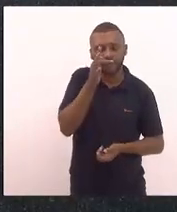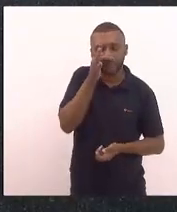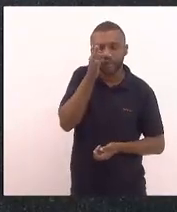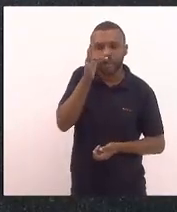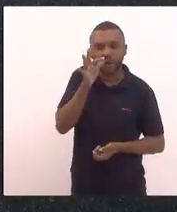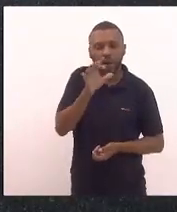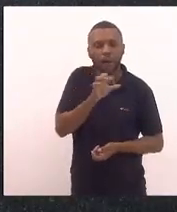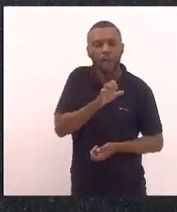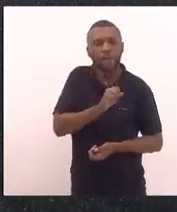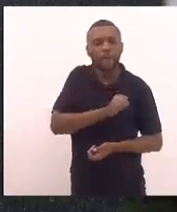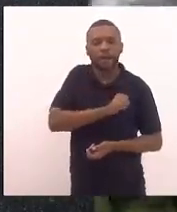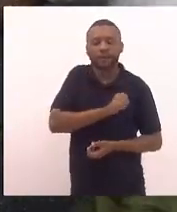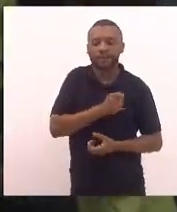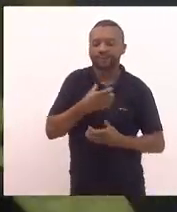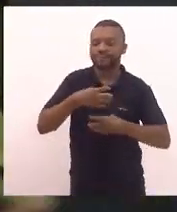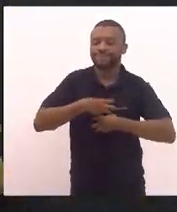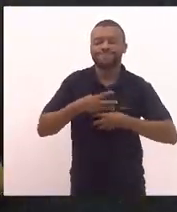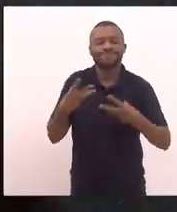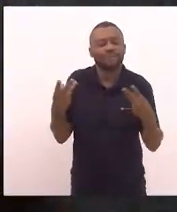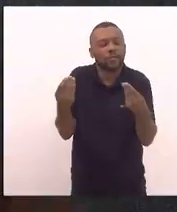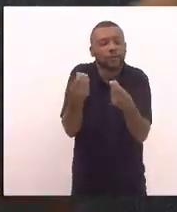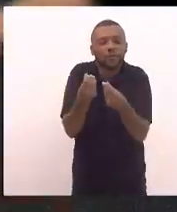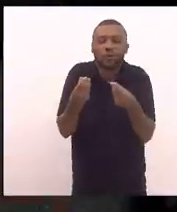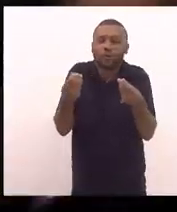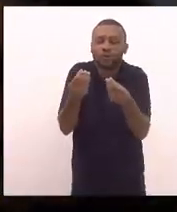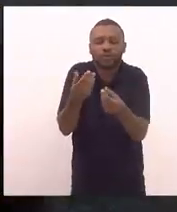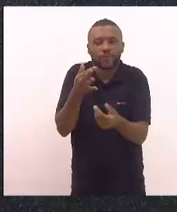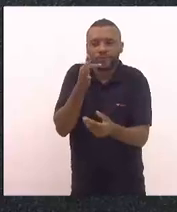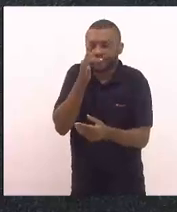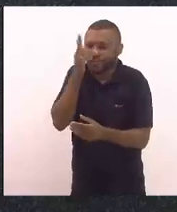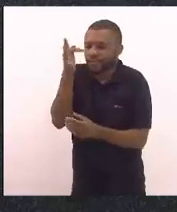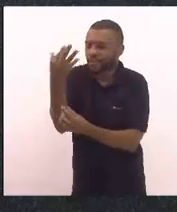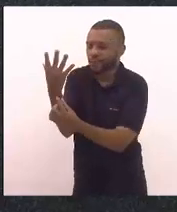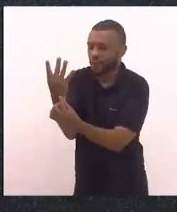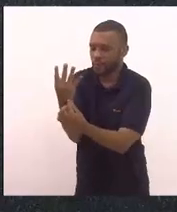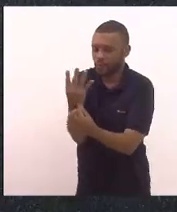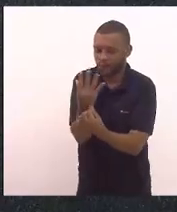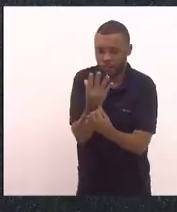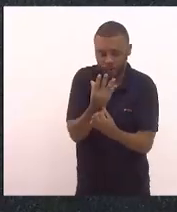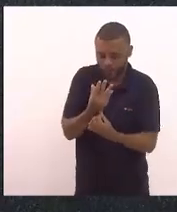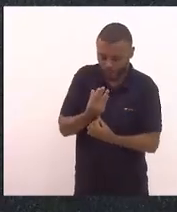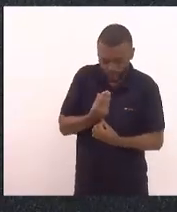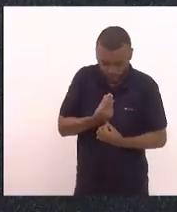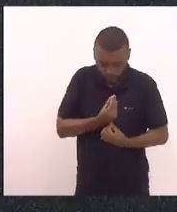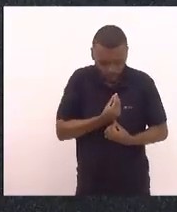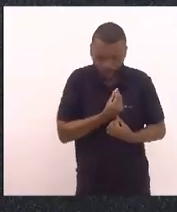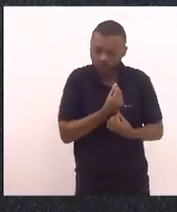Compassiva, sensitiva, vem. Porque